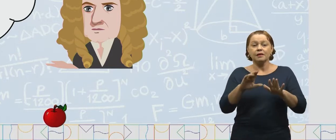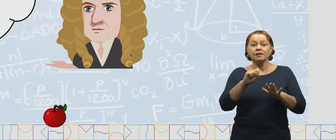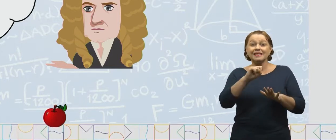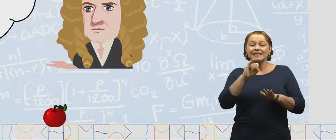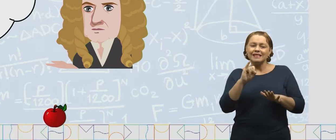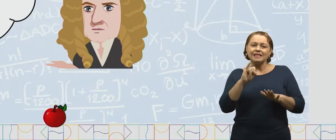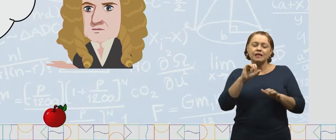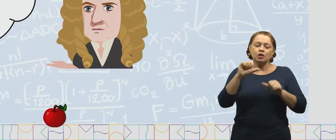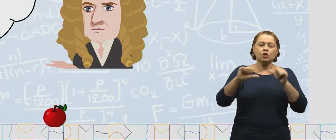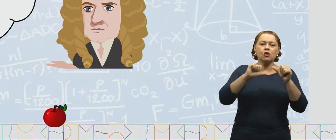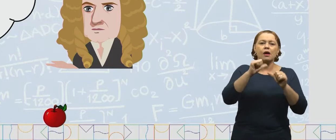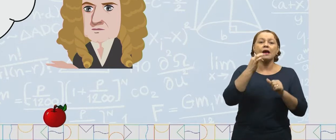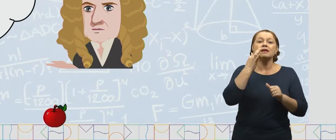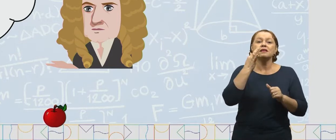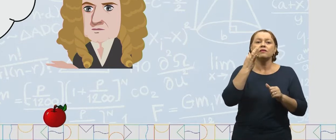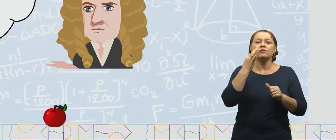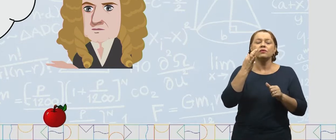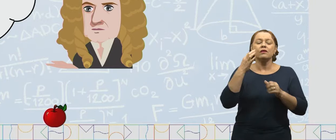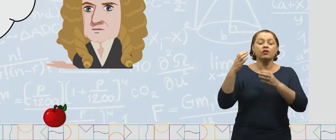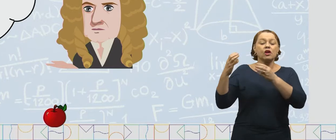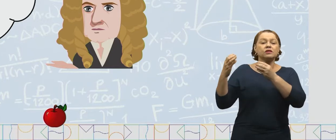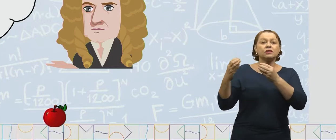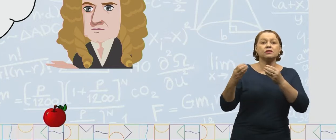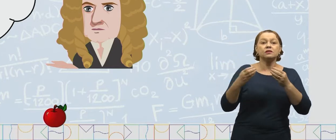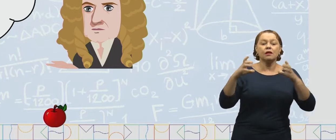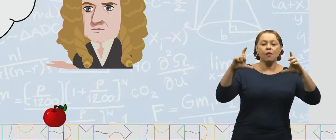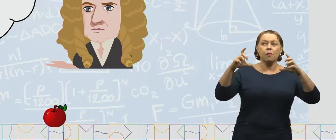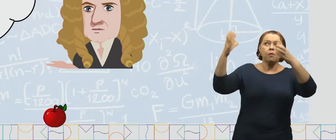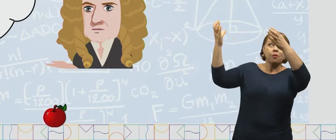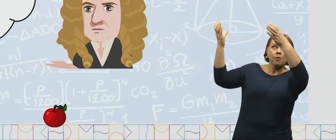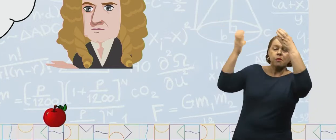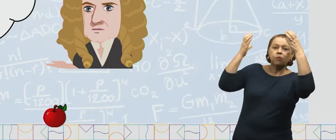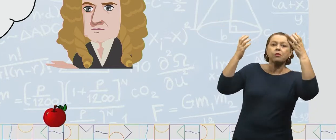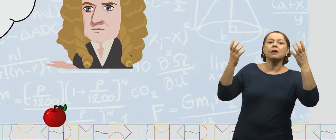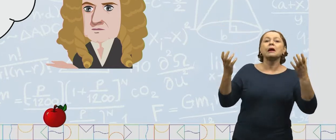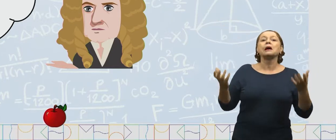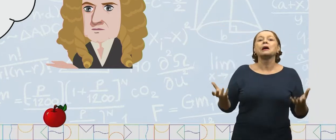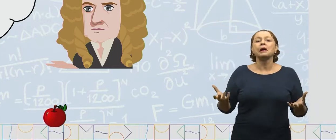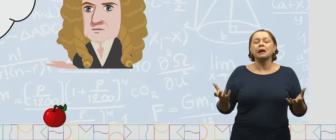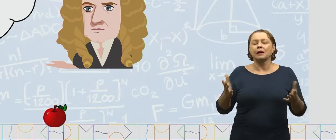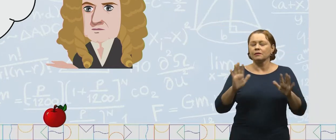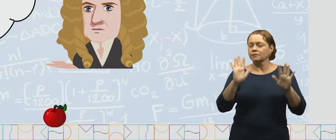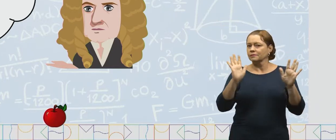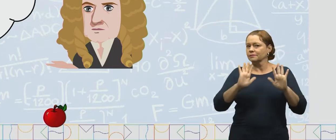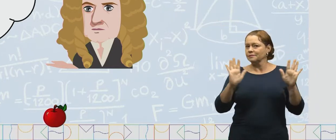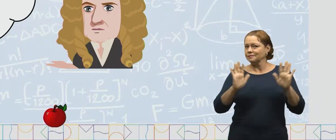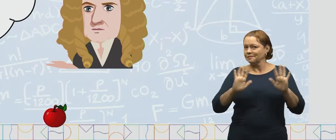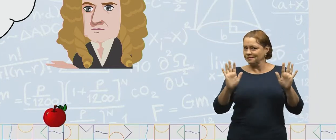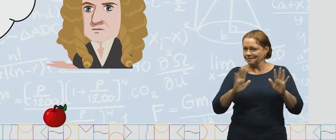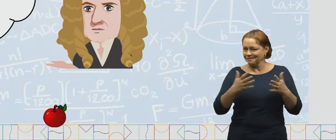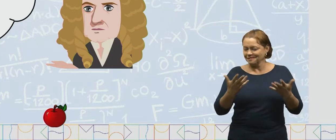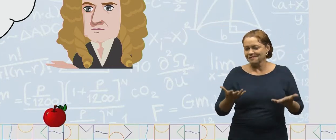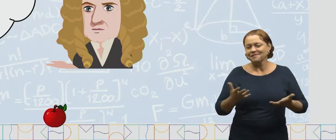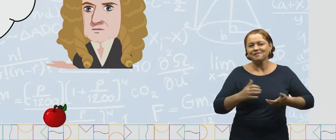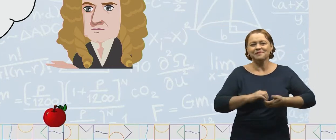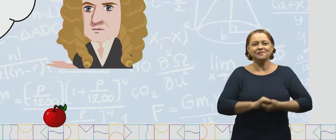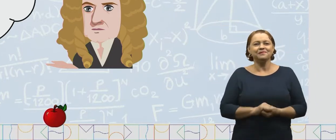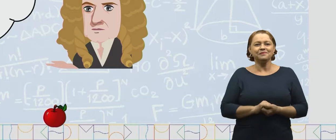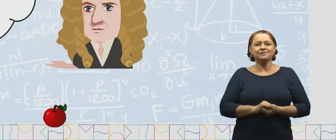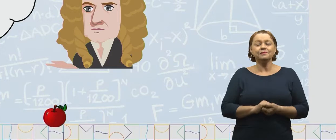invés de uma maçã caísse uma melancia em nossa cabeça? Longe disso acontecer conosco, não é